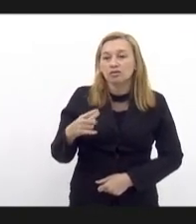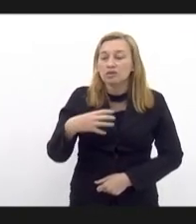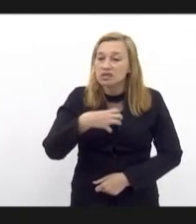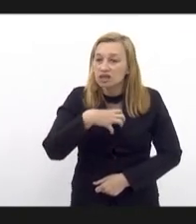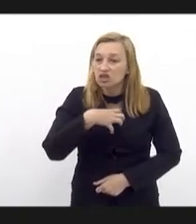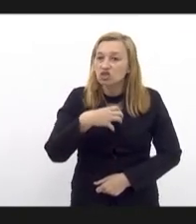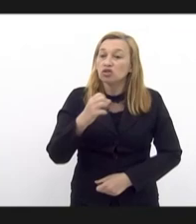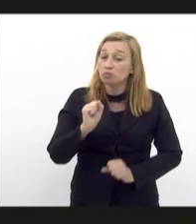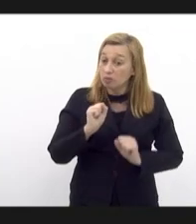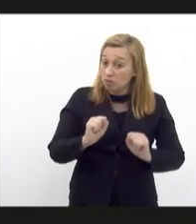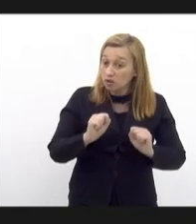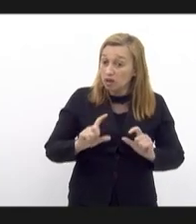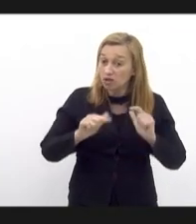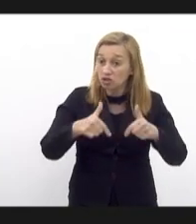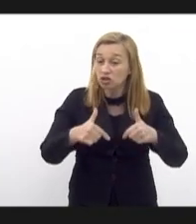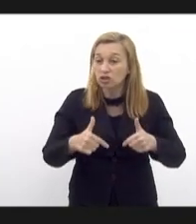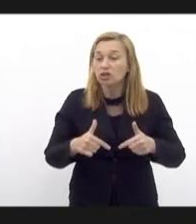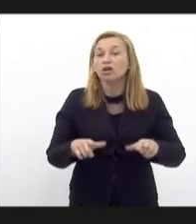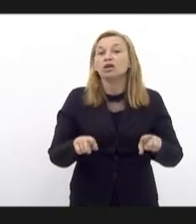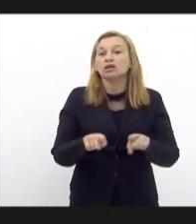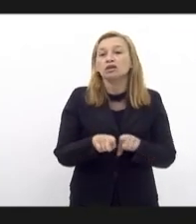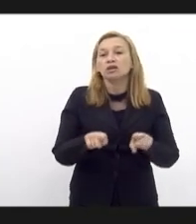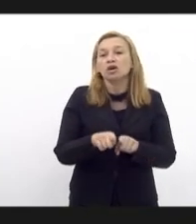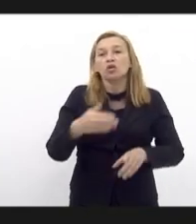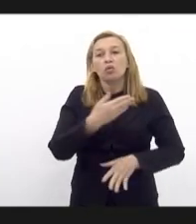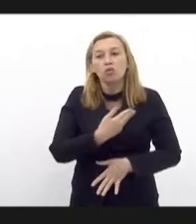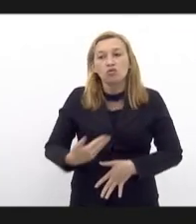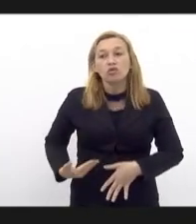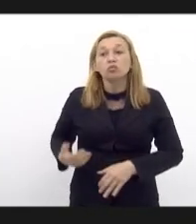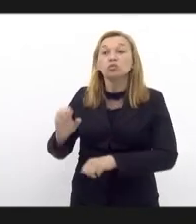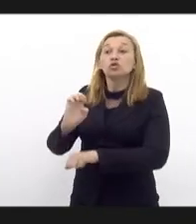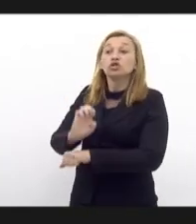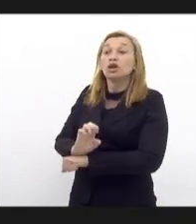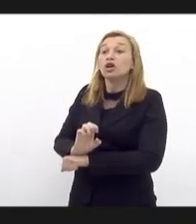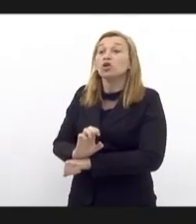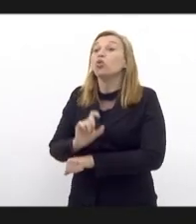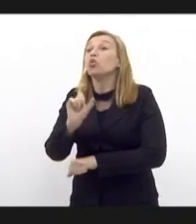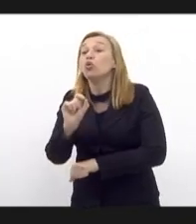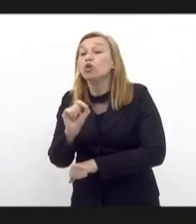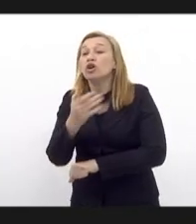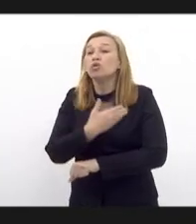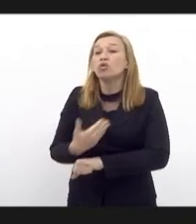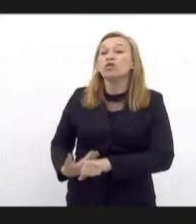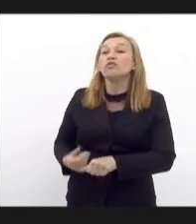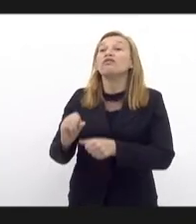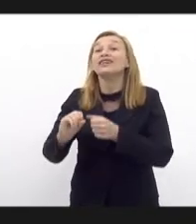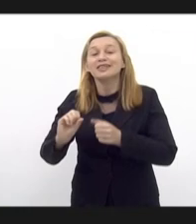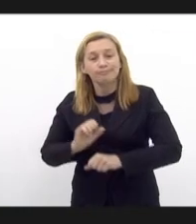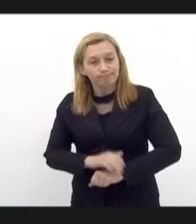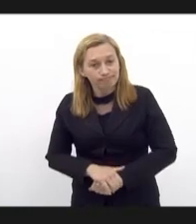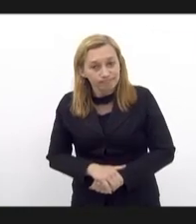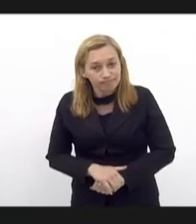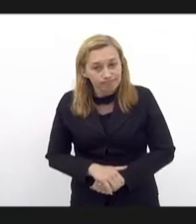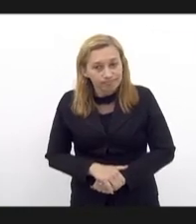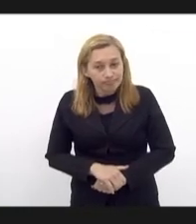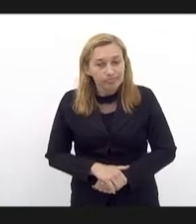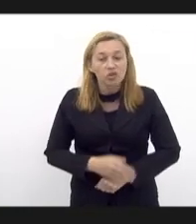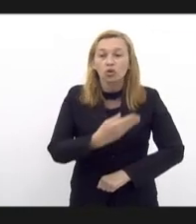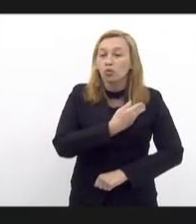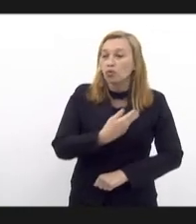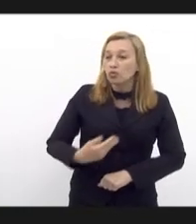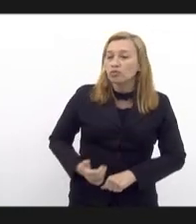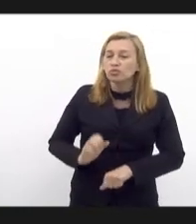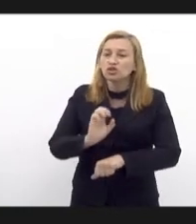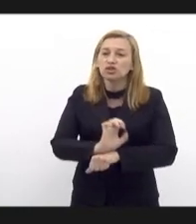para poder estabelecer. E por parte do governo do Estado, o que o governo do Estado tem que fazer, presidente? O governo do Estado